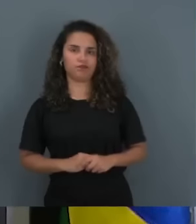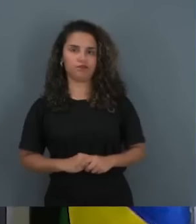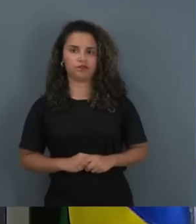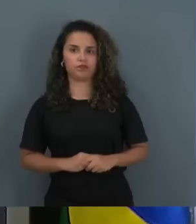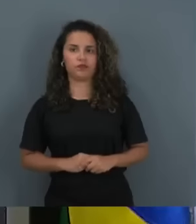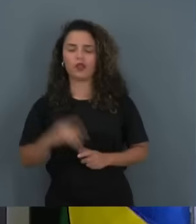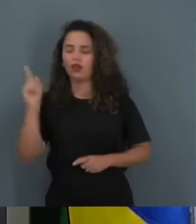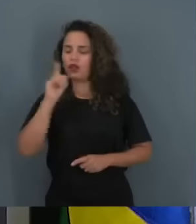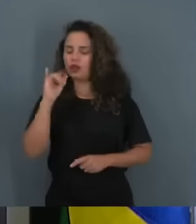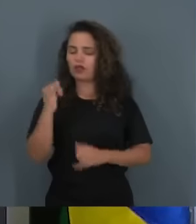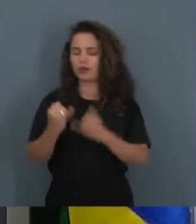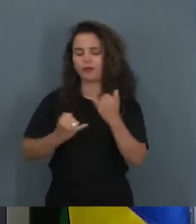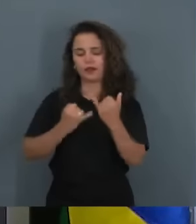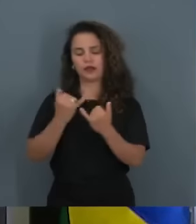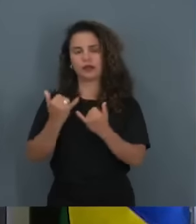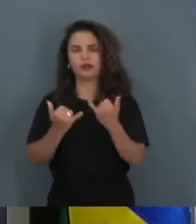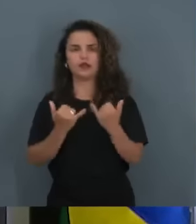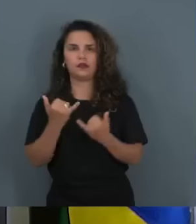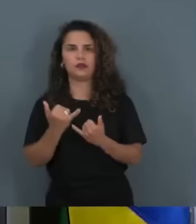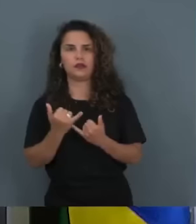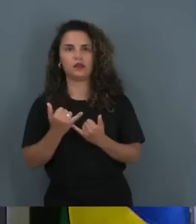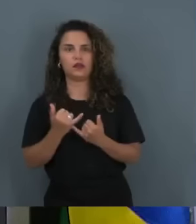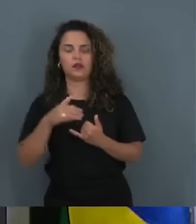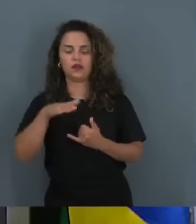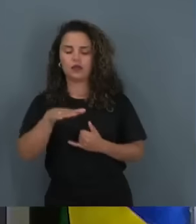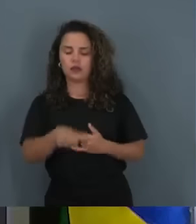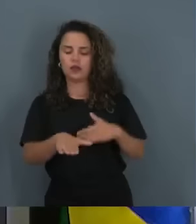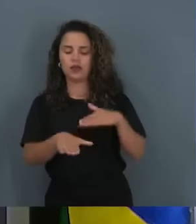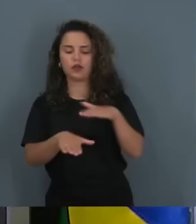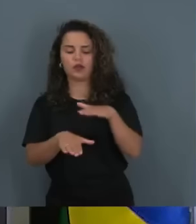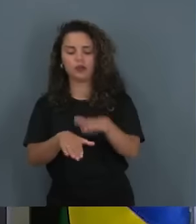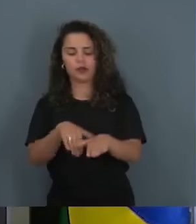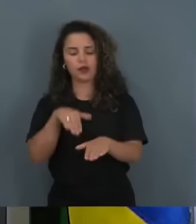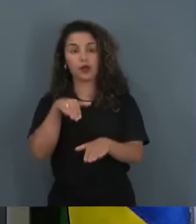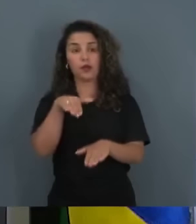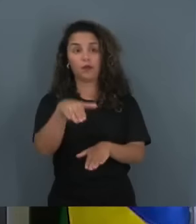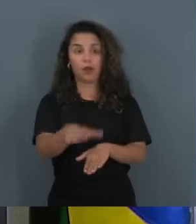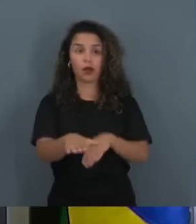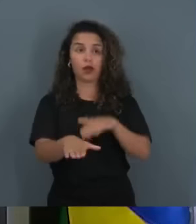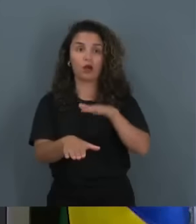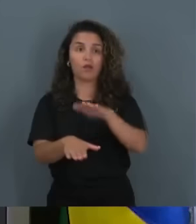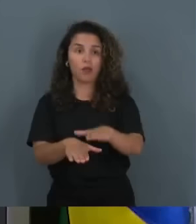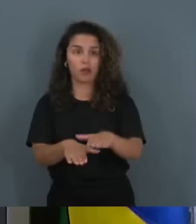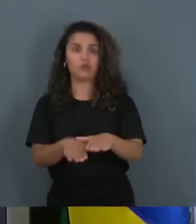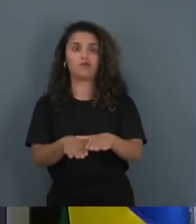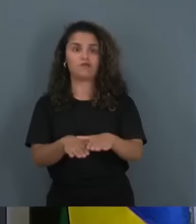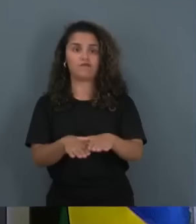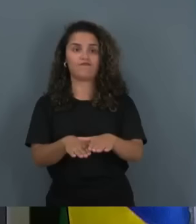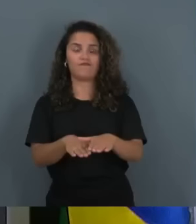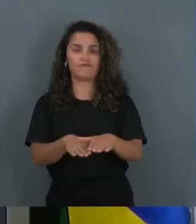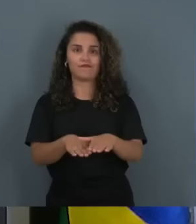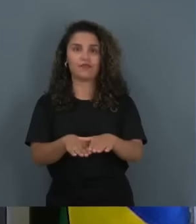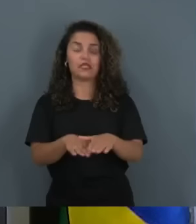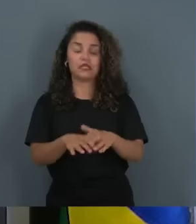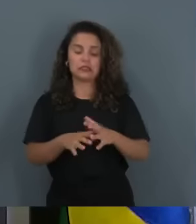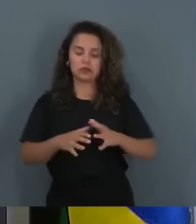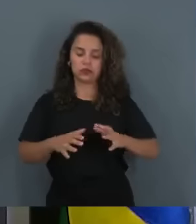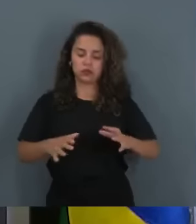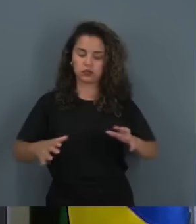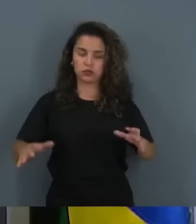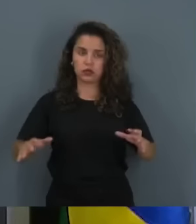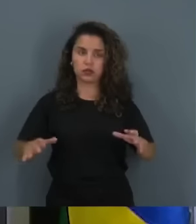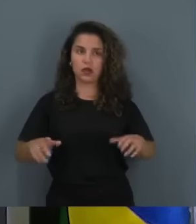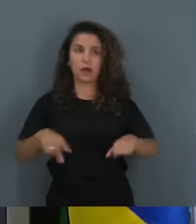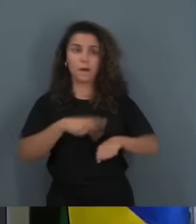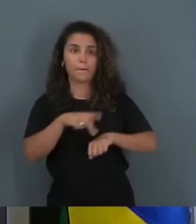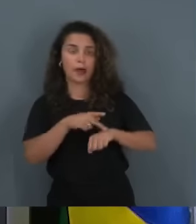Não é brincadeira. Aos passos largos que a gente está caminhando aí para uma